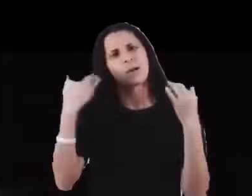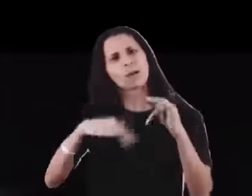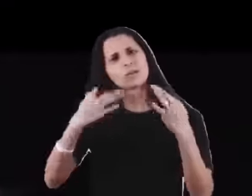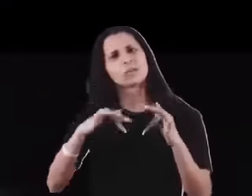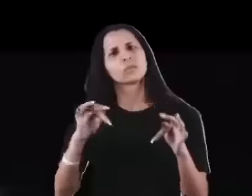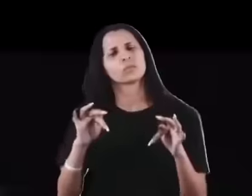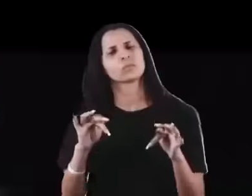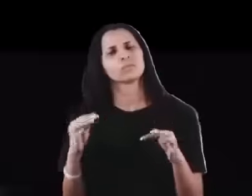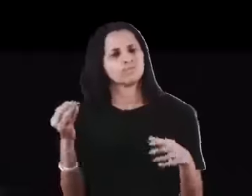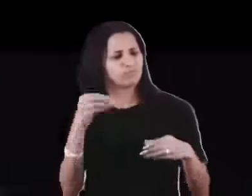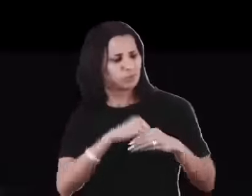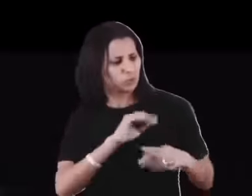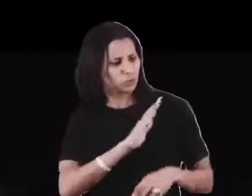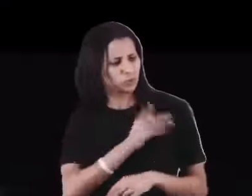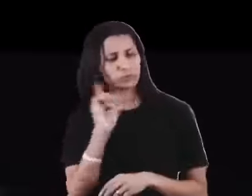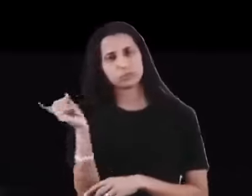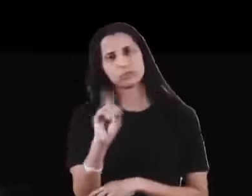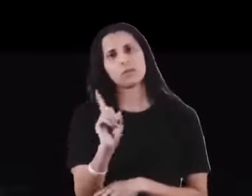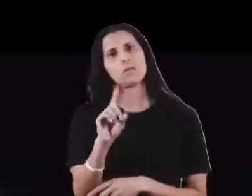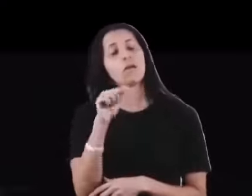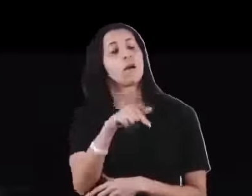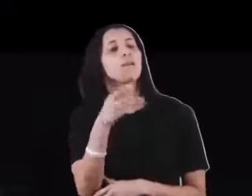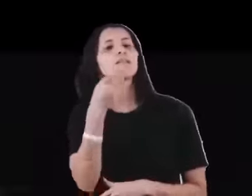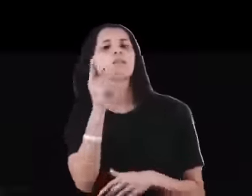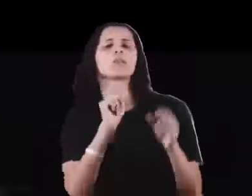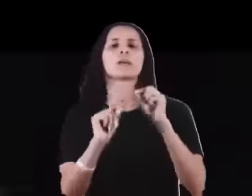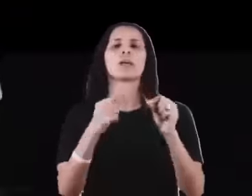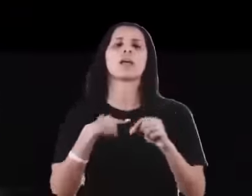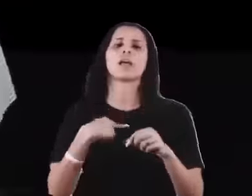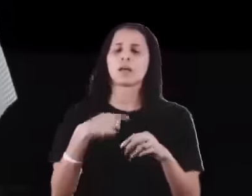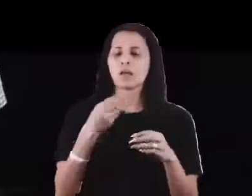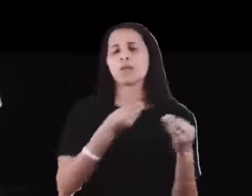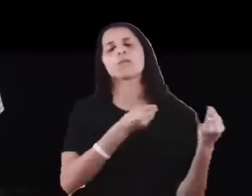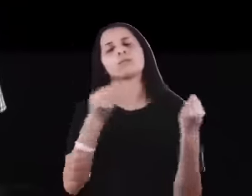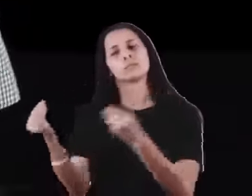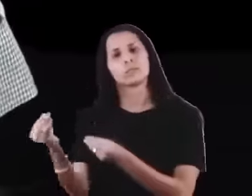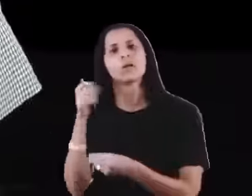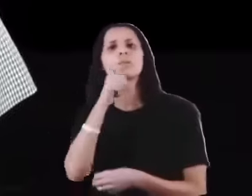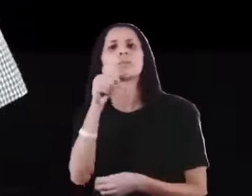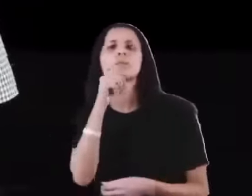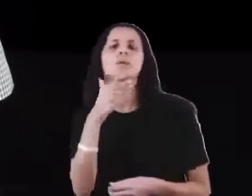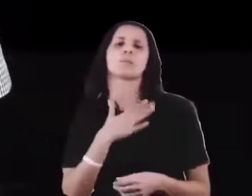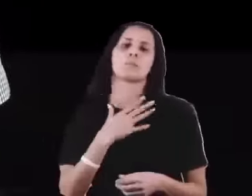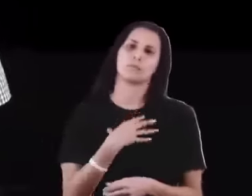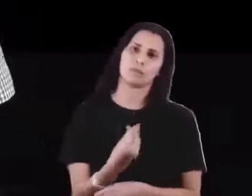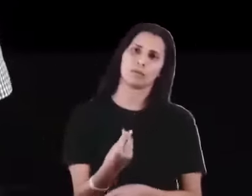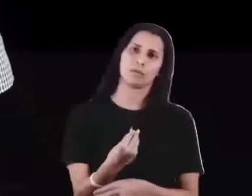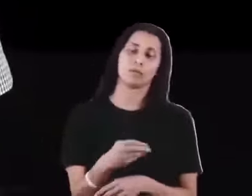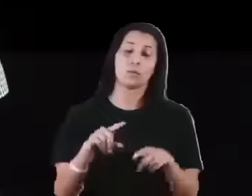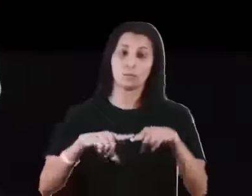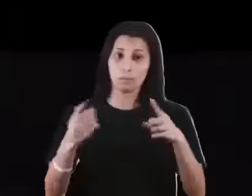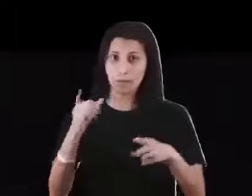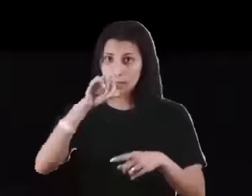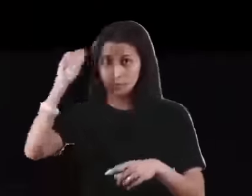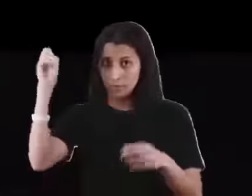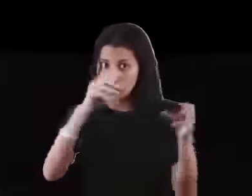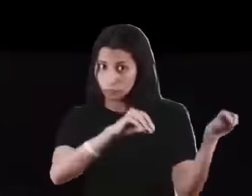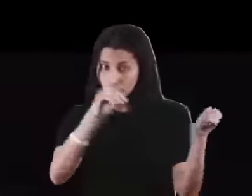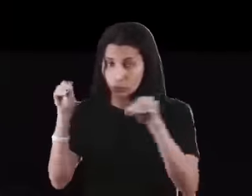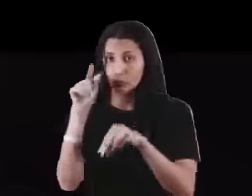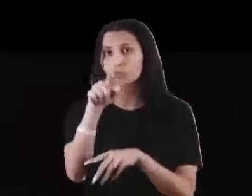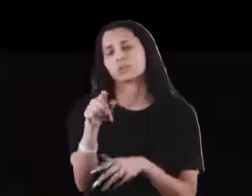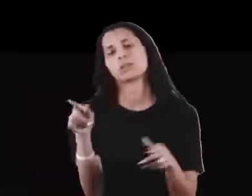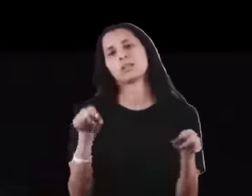mulher para o meu filho que não é que a vida relacional minha não deu certo é do meu filho não vai dar não Deus te trouxe aqui para dizer você é uma